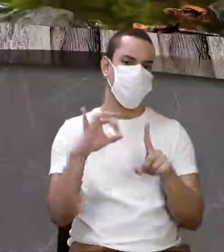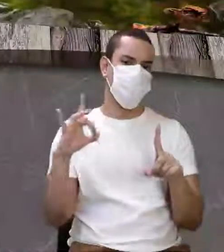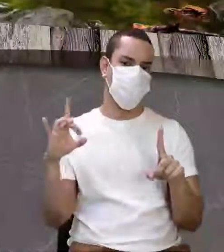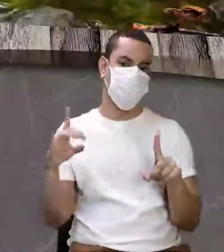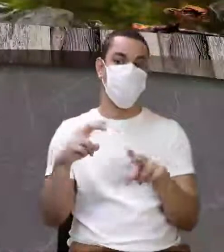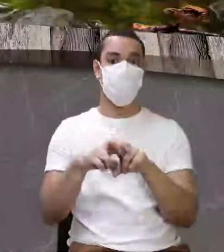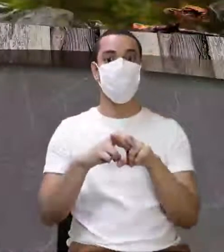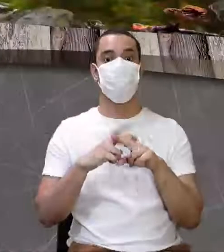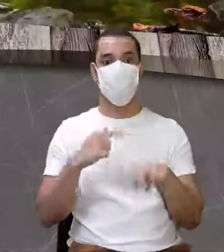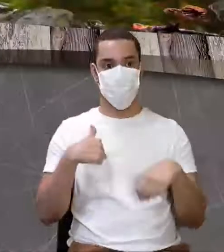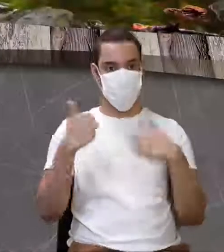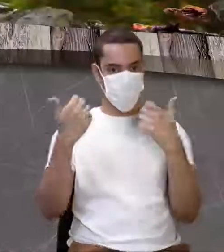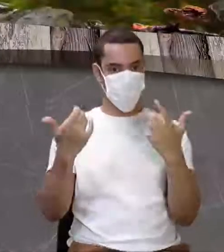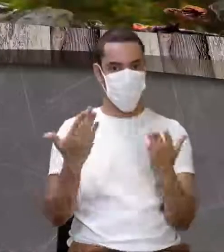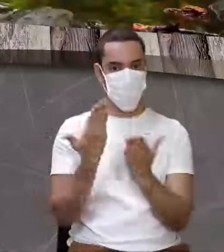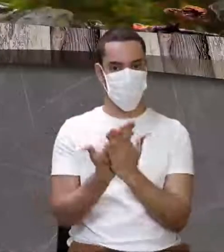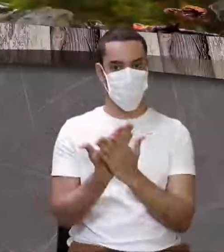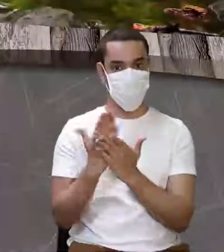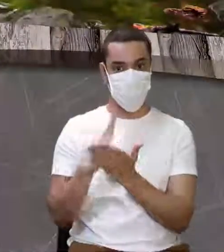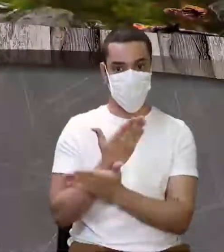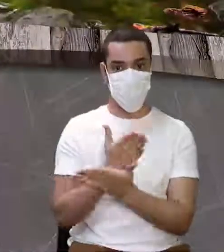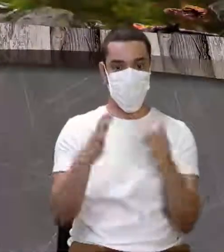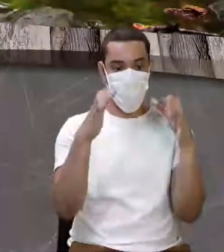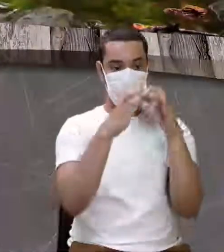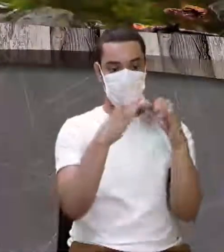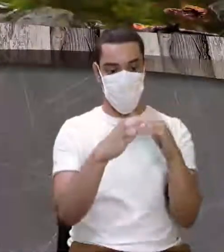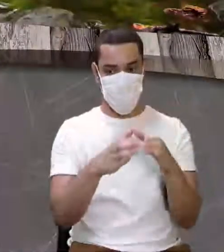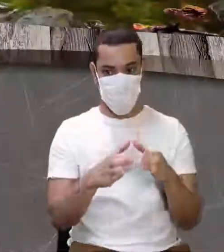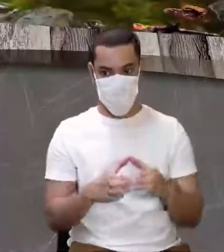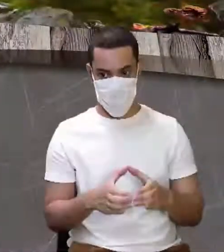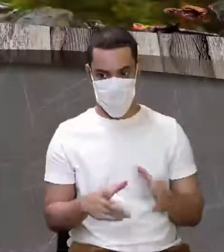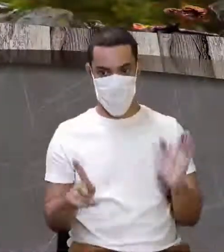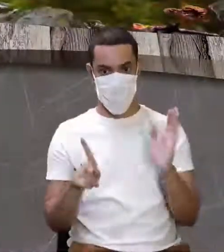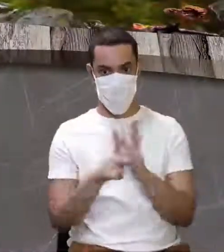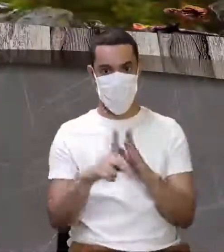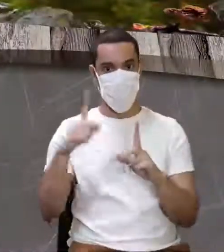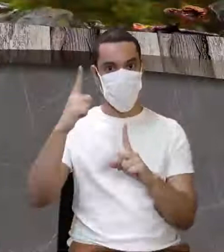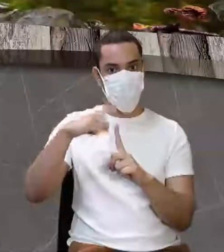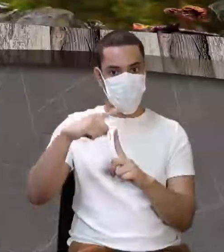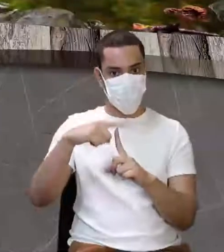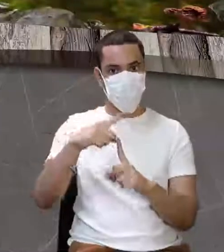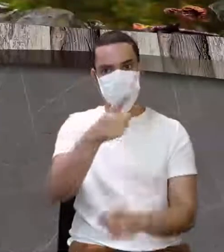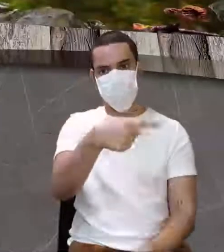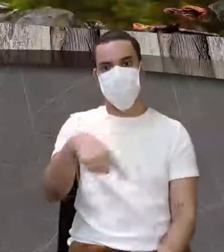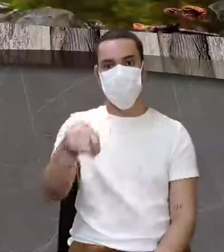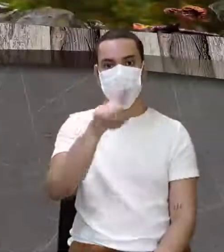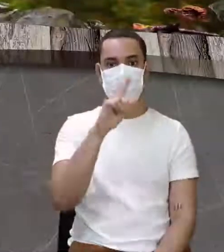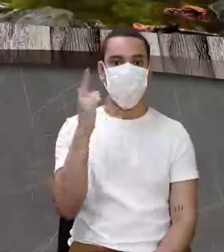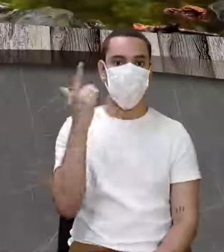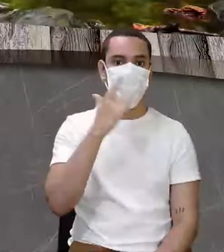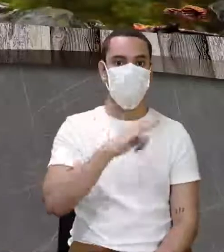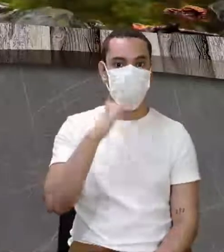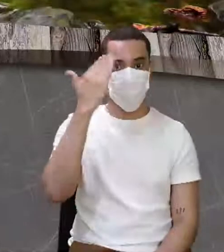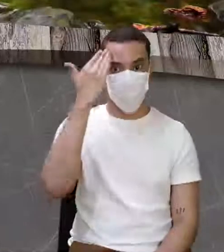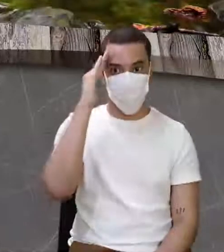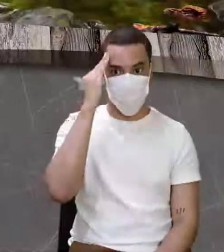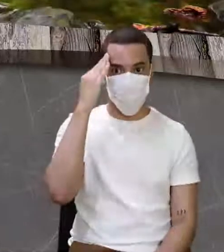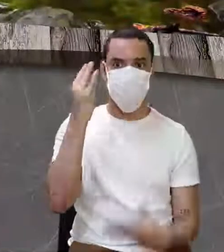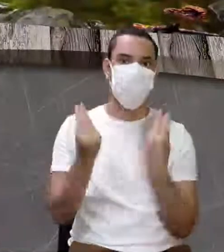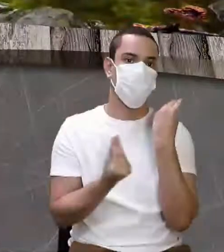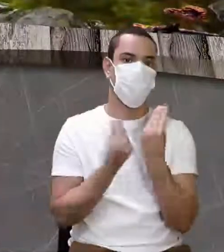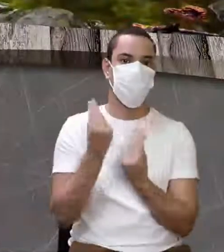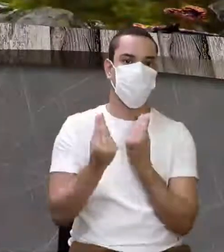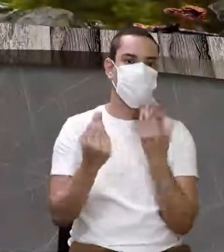tem, e a gente vai estudar na aula de hoje, algumas classificações desses tipos de isolamento, para que você consiga entender essa compreensão de